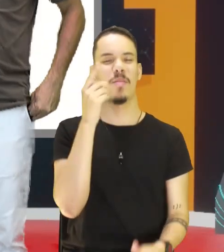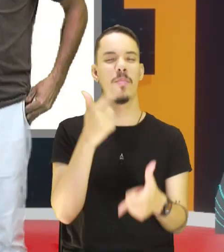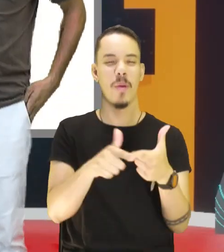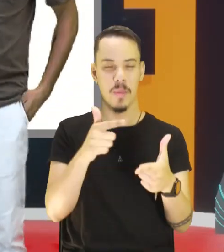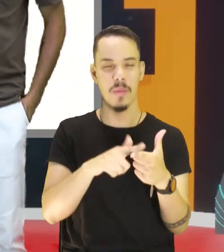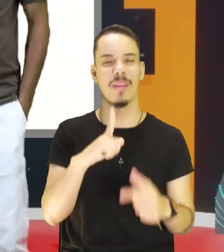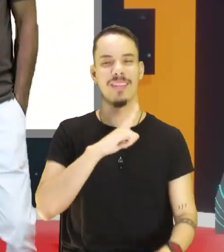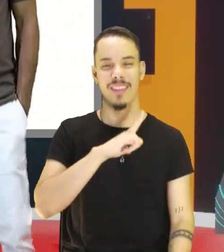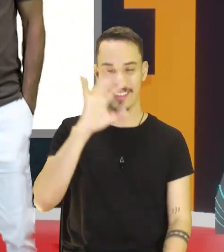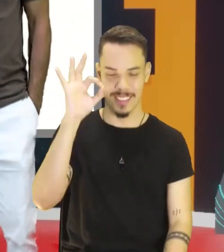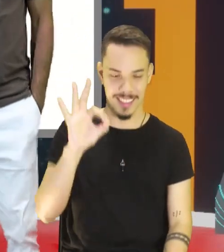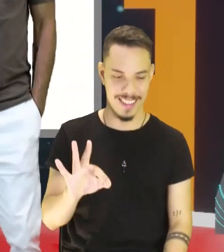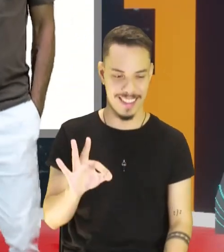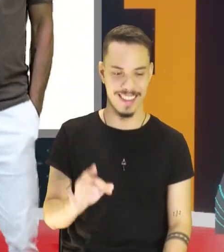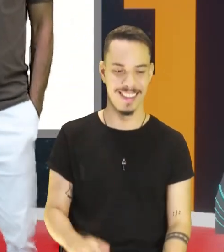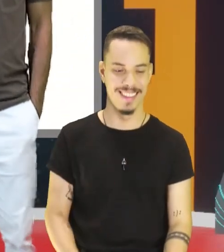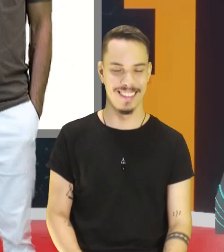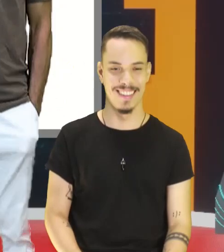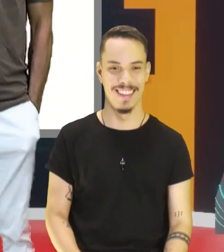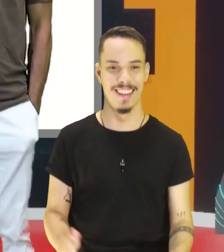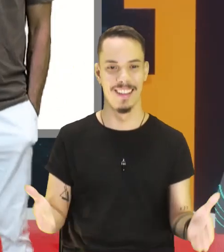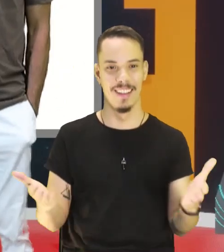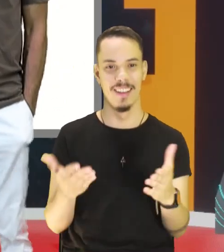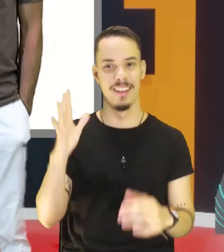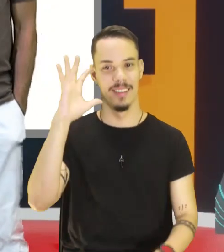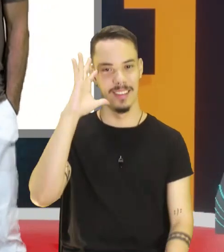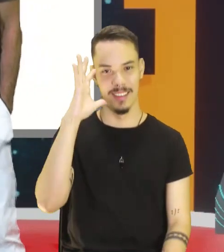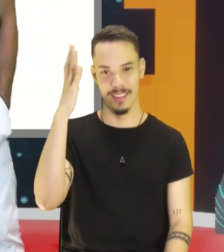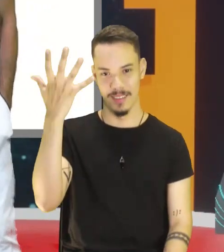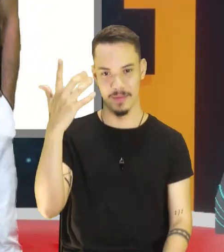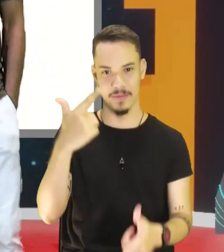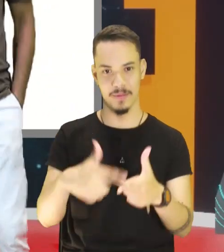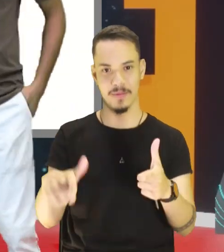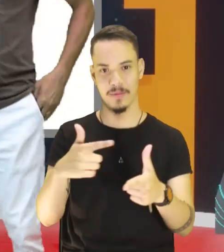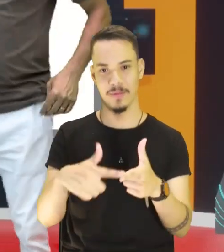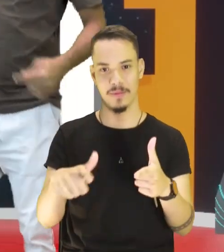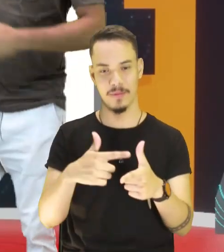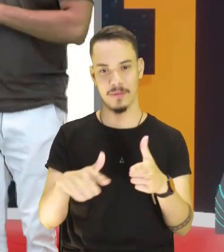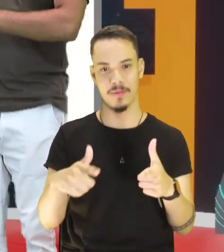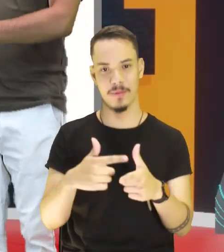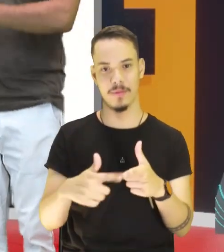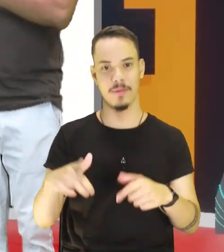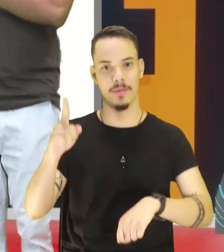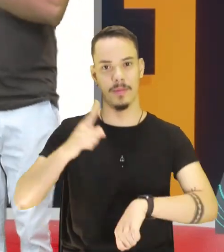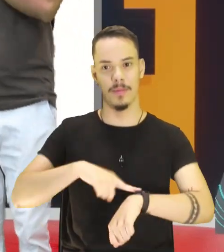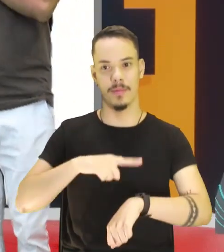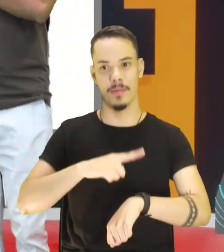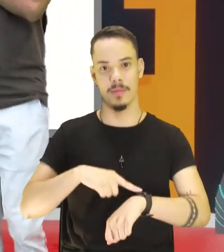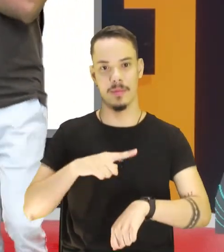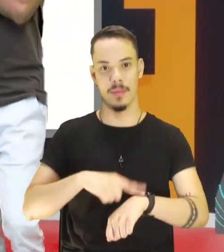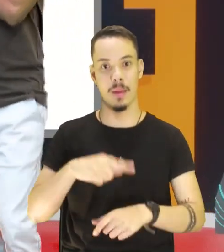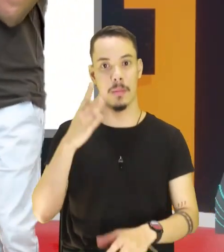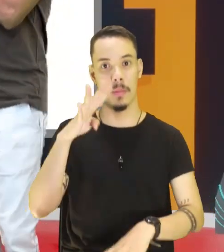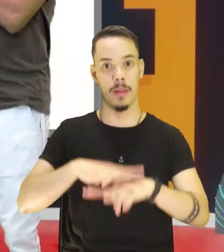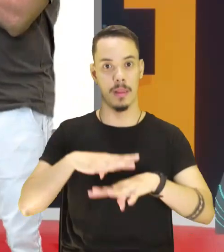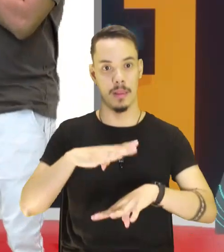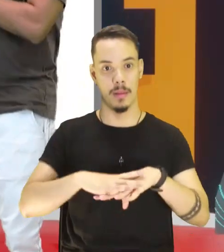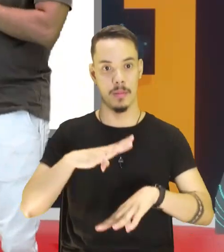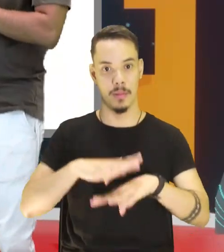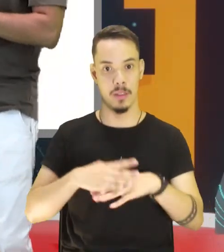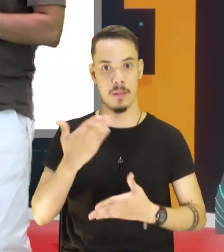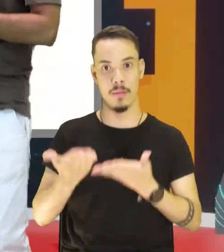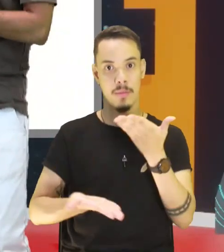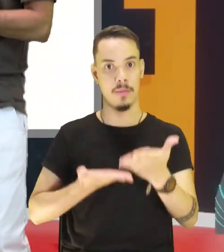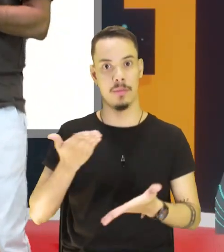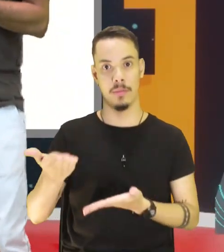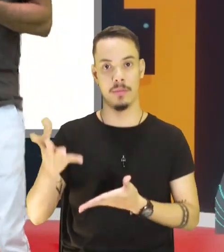né? Agora o que a gente precisa é solução, né? Então, falando de problema, é hora da etnomatemática, ou seja, a